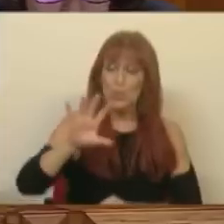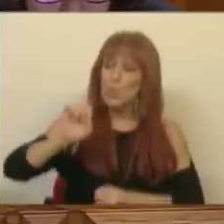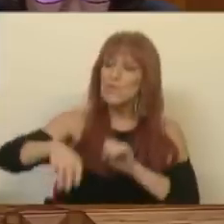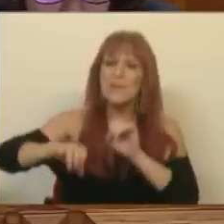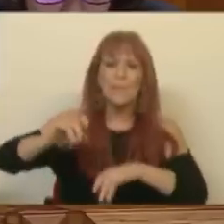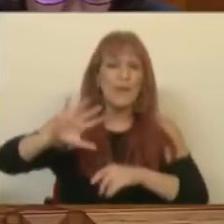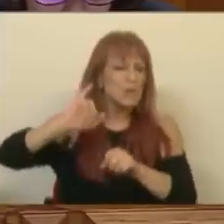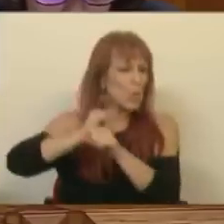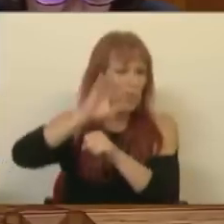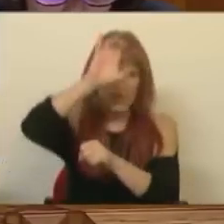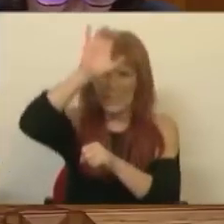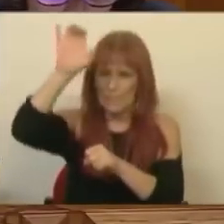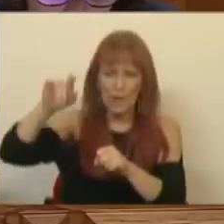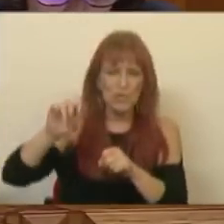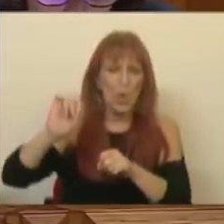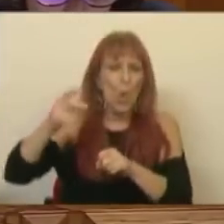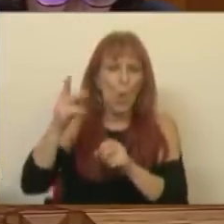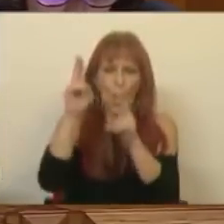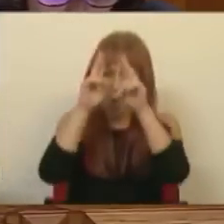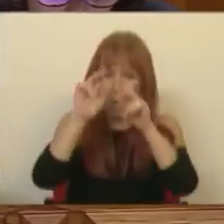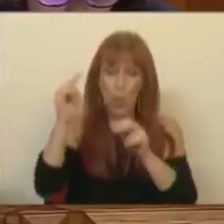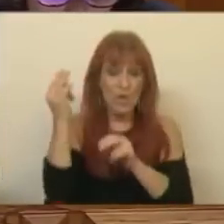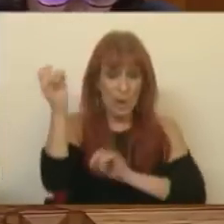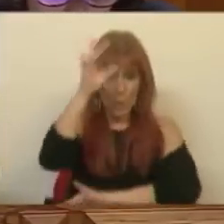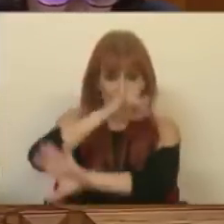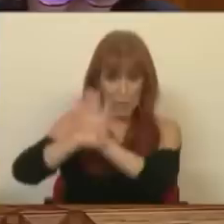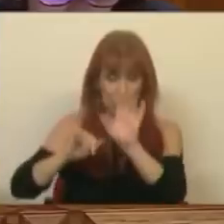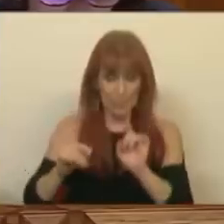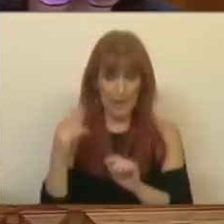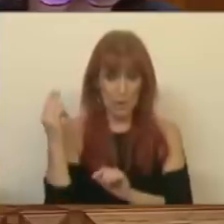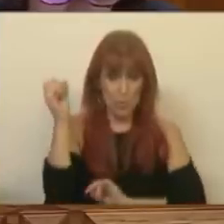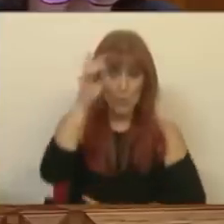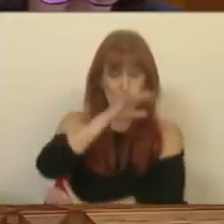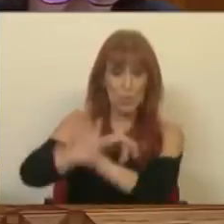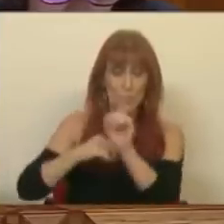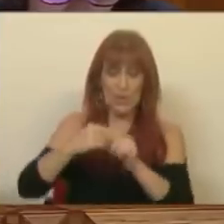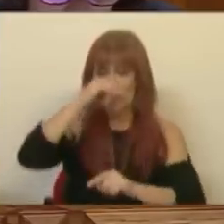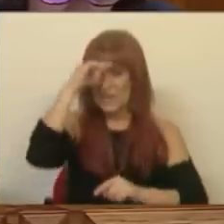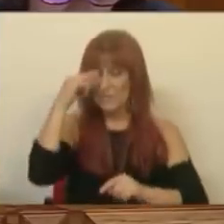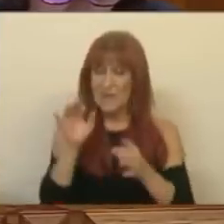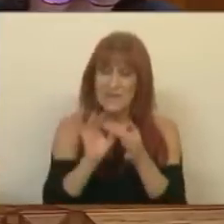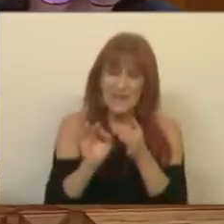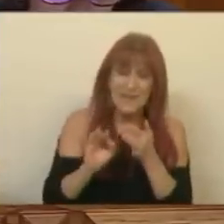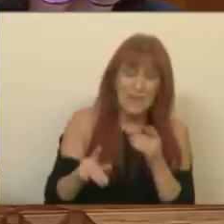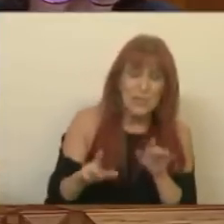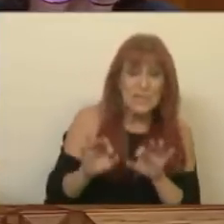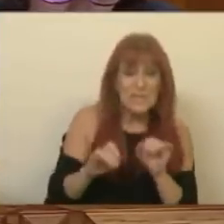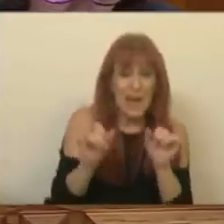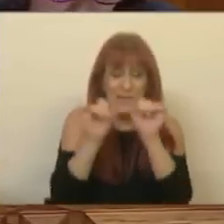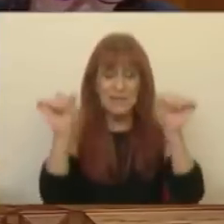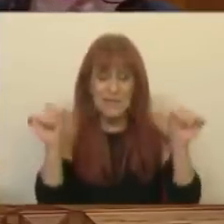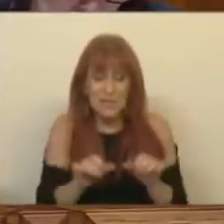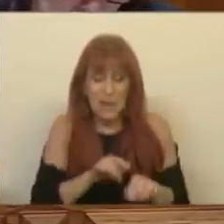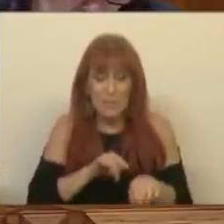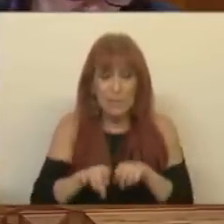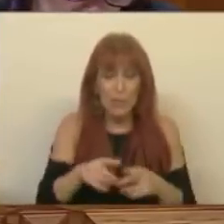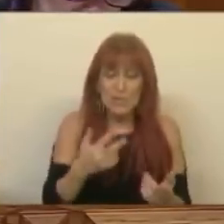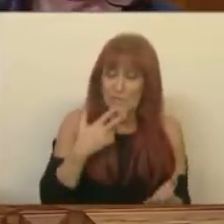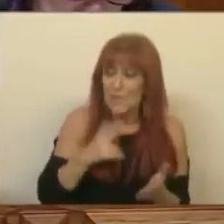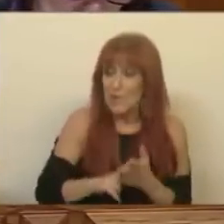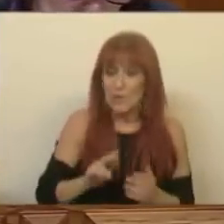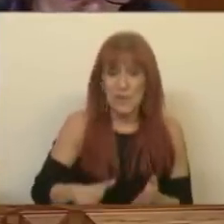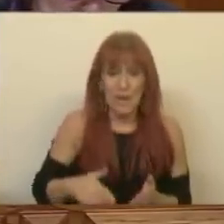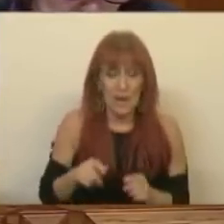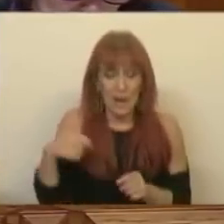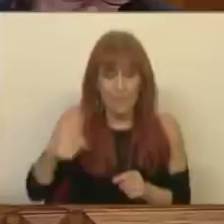acontece noutros países ou na União Europeia na União Europeia é difícil caracterizar em termos sistema político mas a verdade